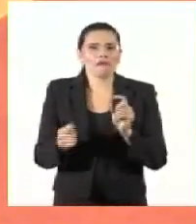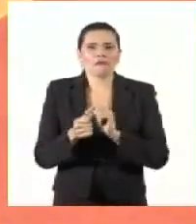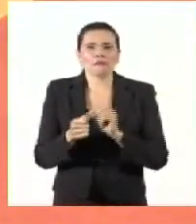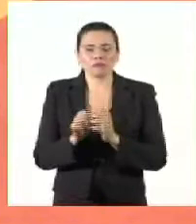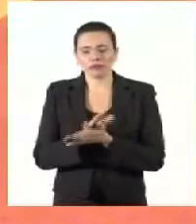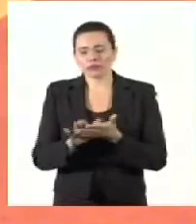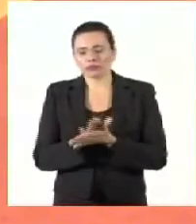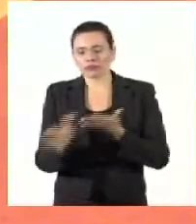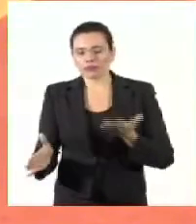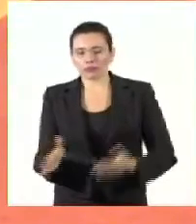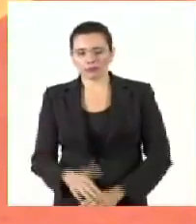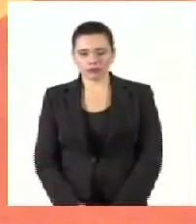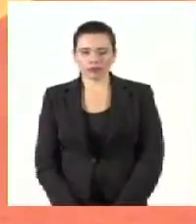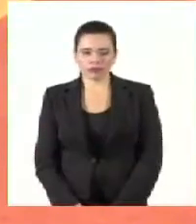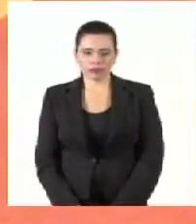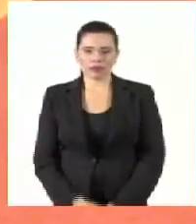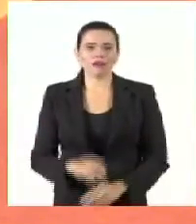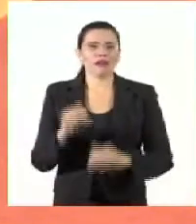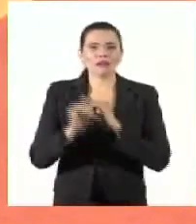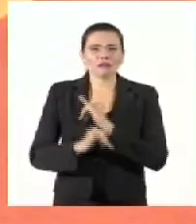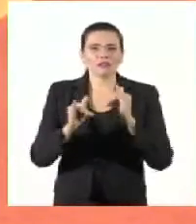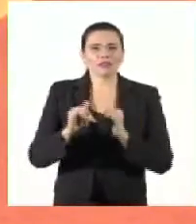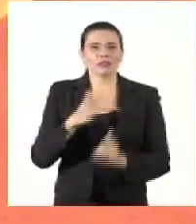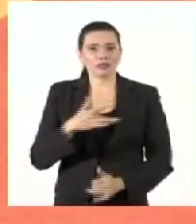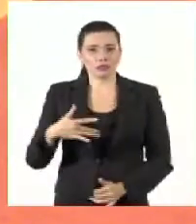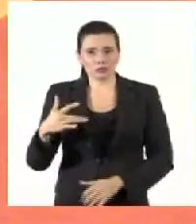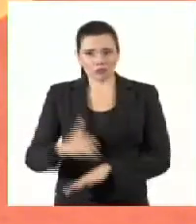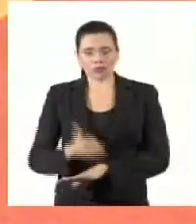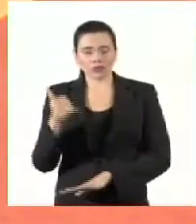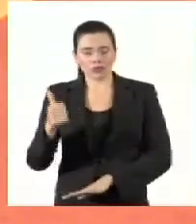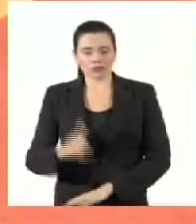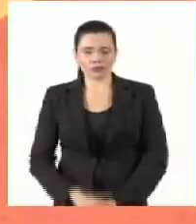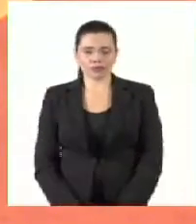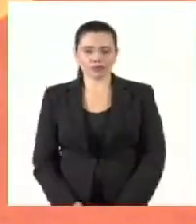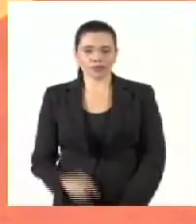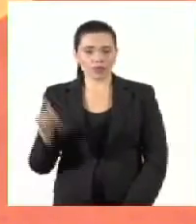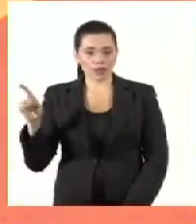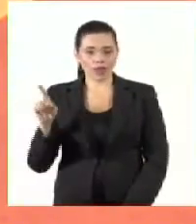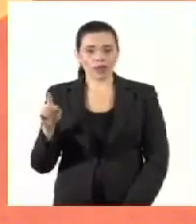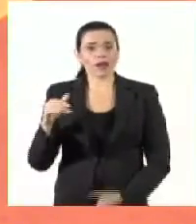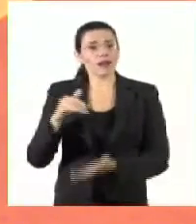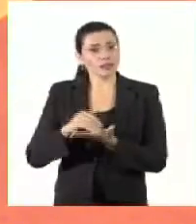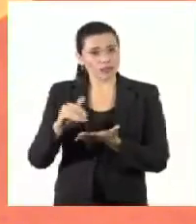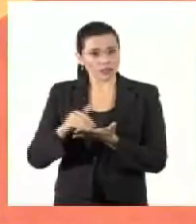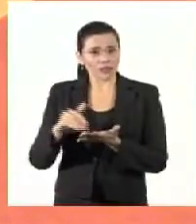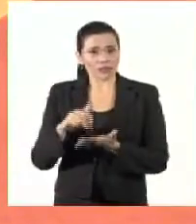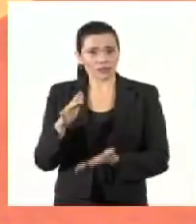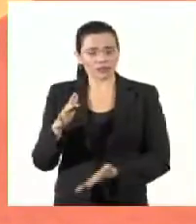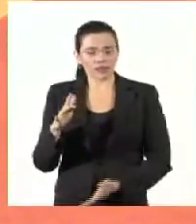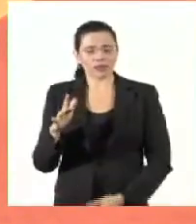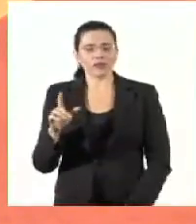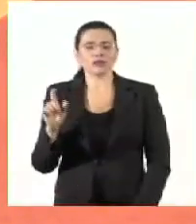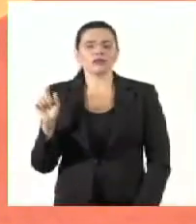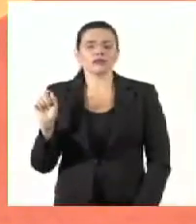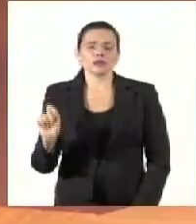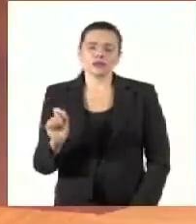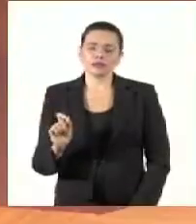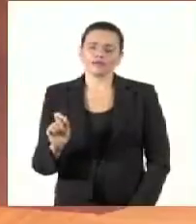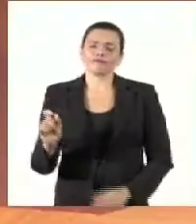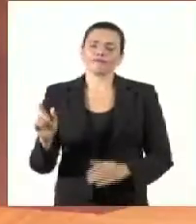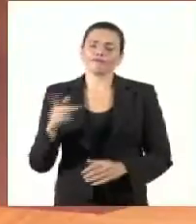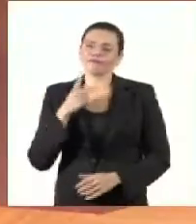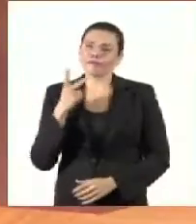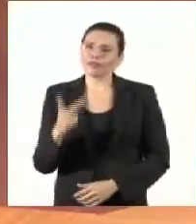negando que exista o repasse de 100 mil reais para